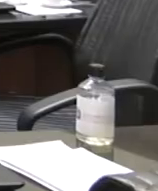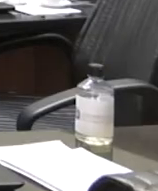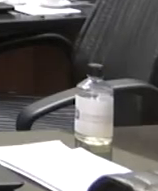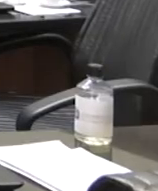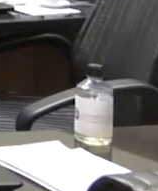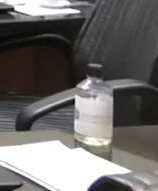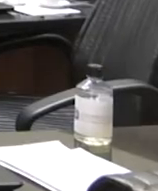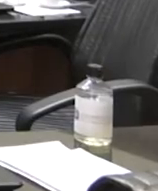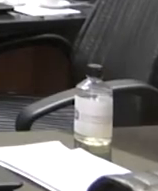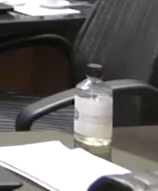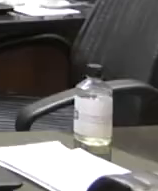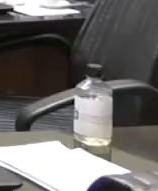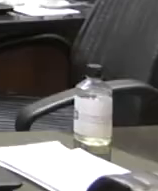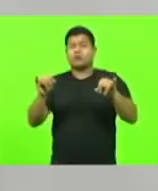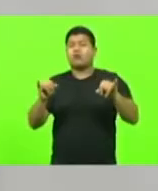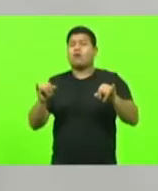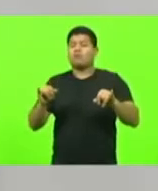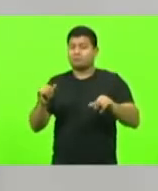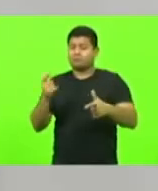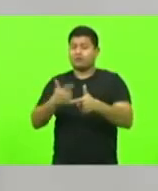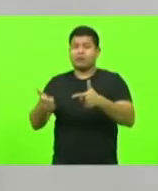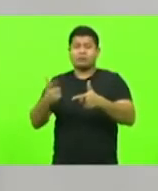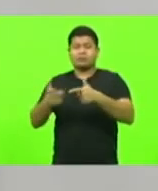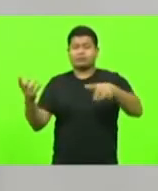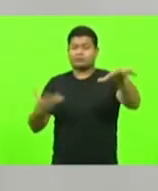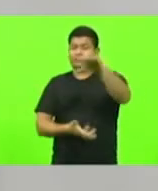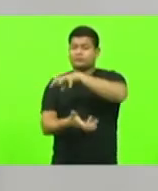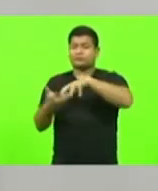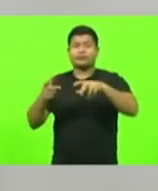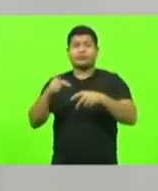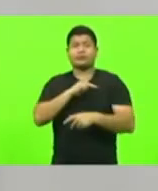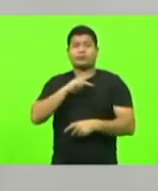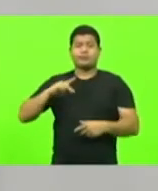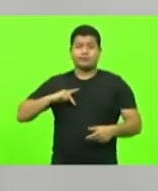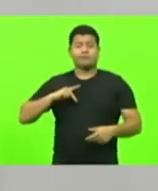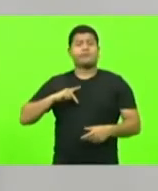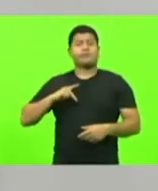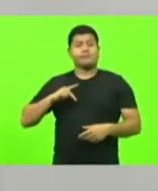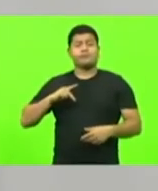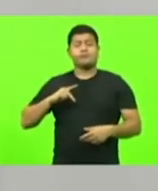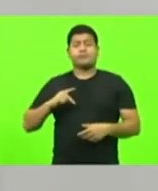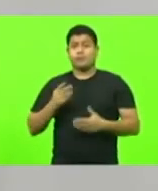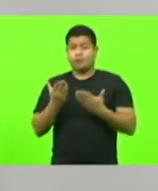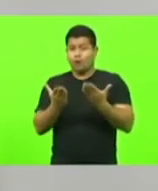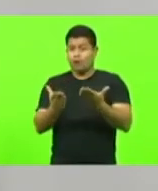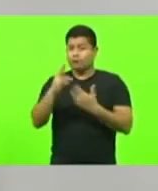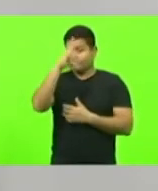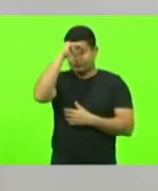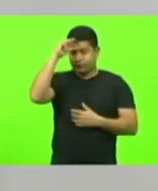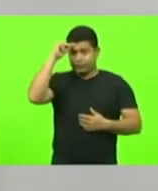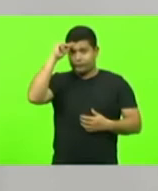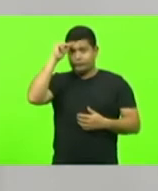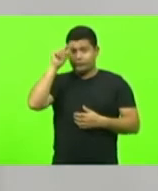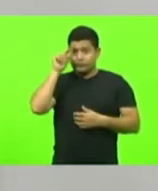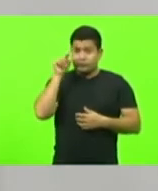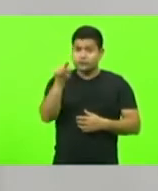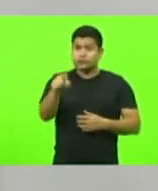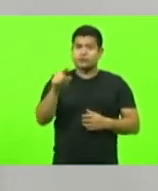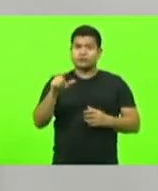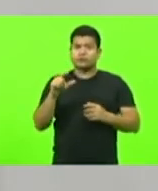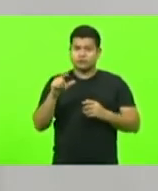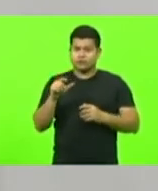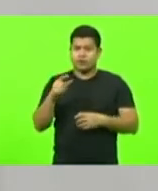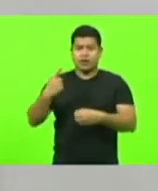de outros 14 parlamentares o prefeito da sua cidade cidadão Catarinense falando de uma forma bem